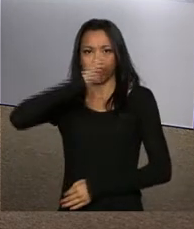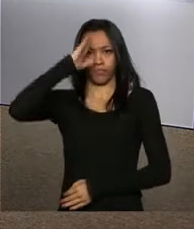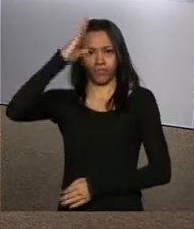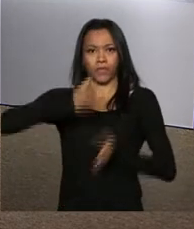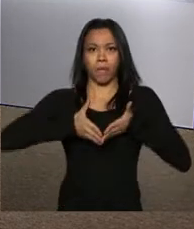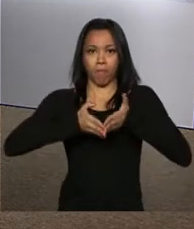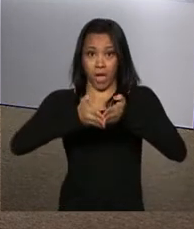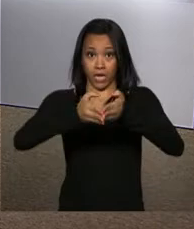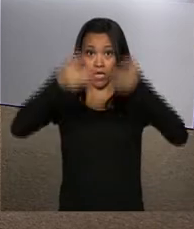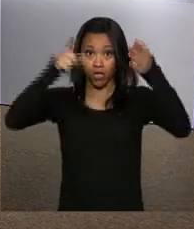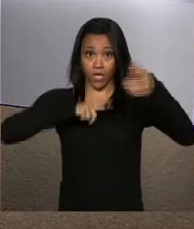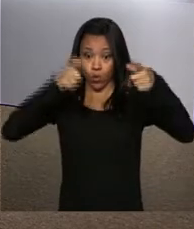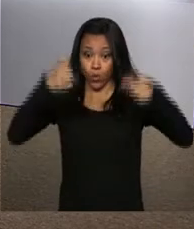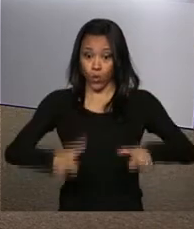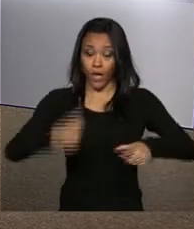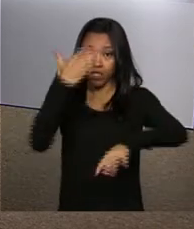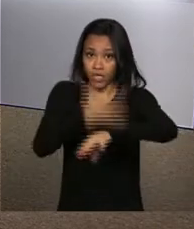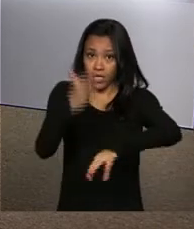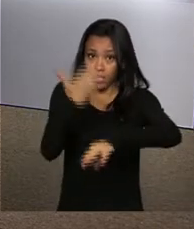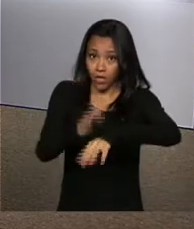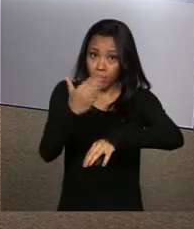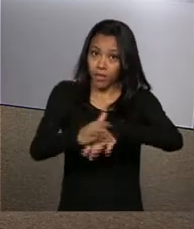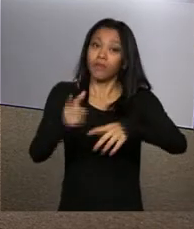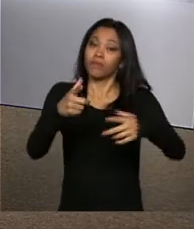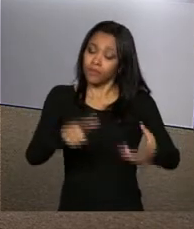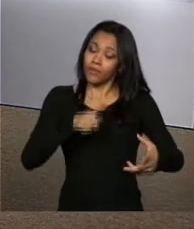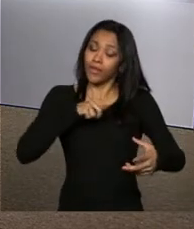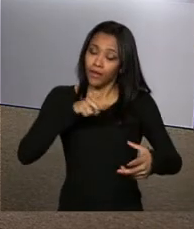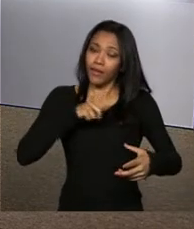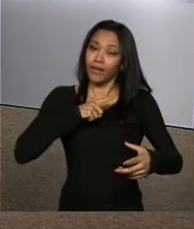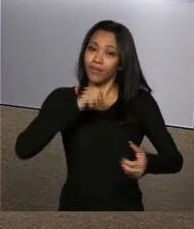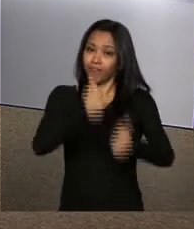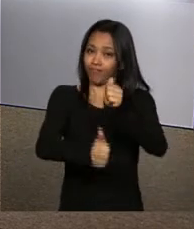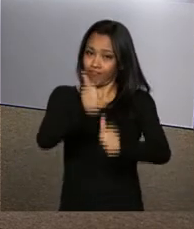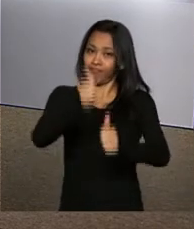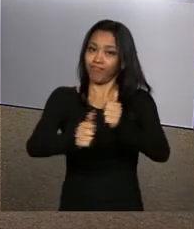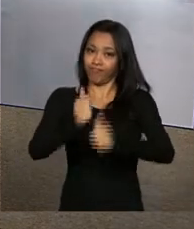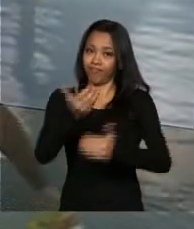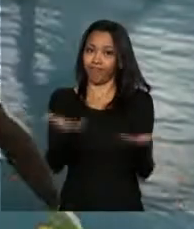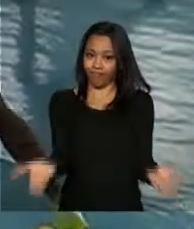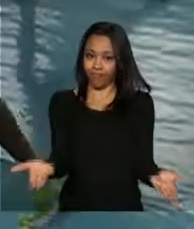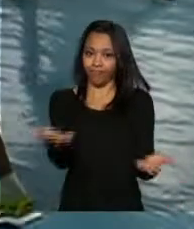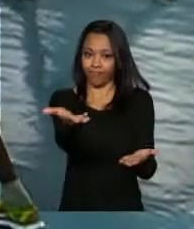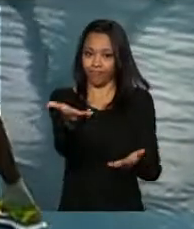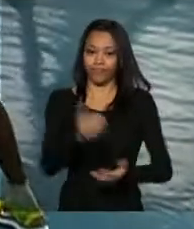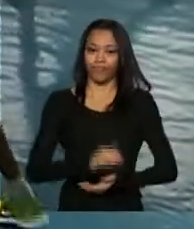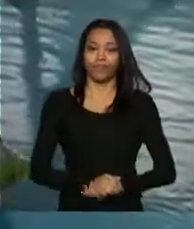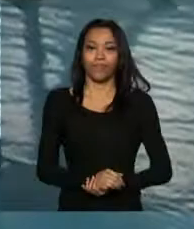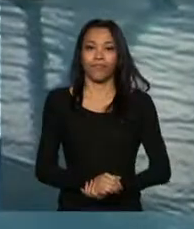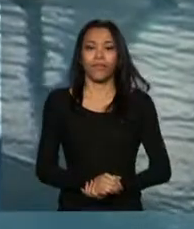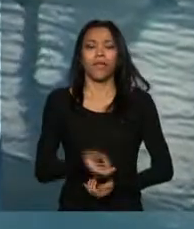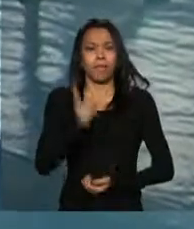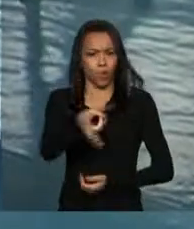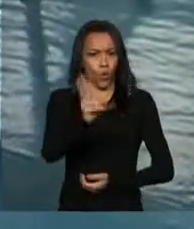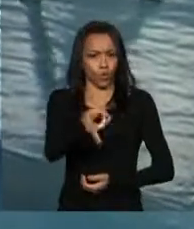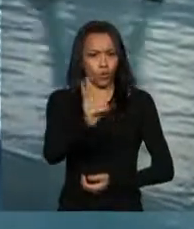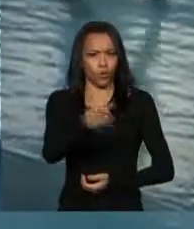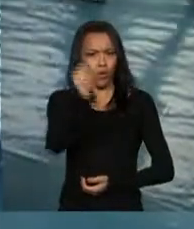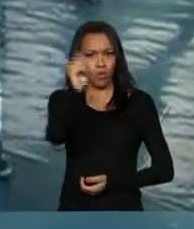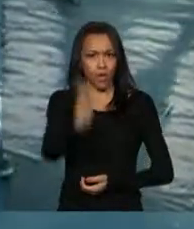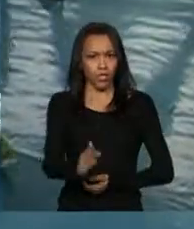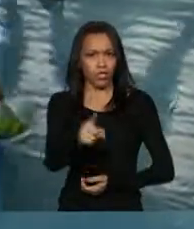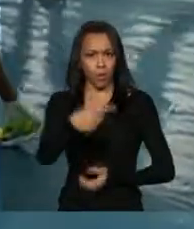em treinamento esportivo na América do Sul, incorpora atletas ao quadro militar. Tornar e manter o Brasil